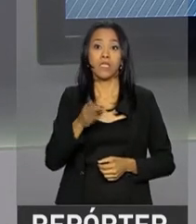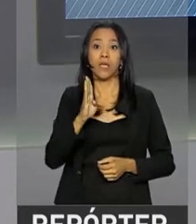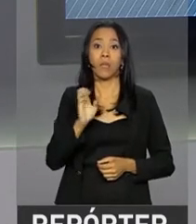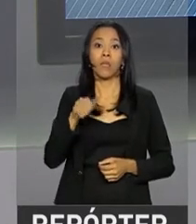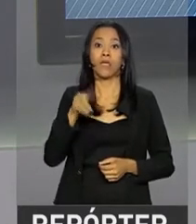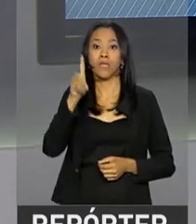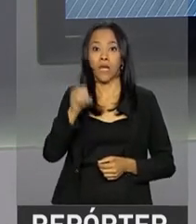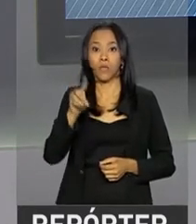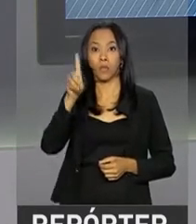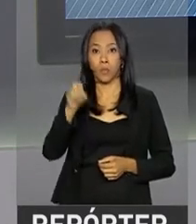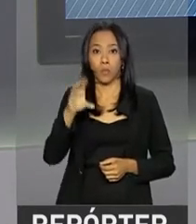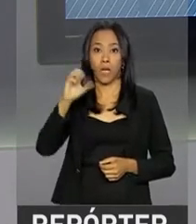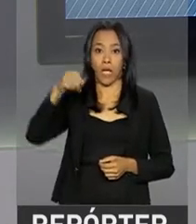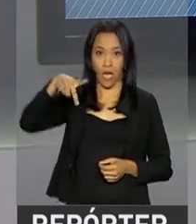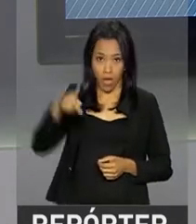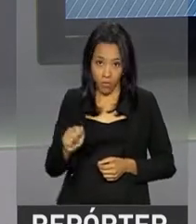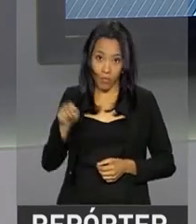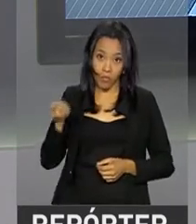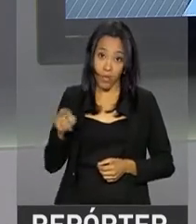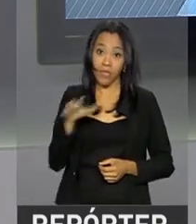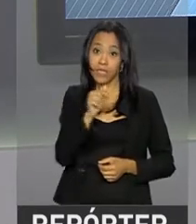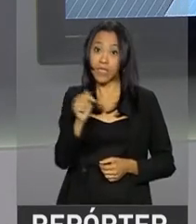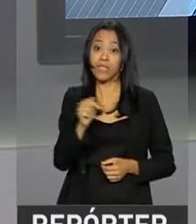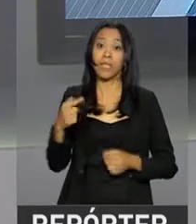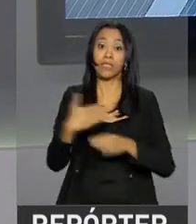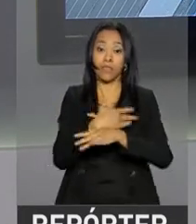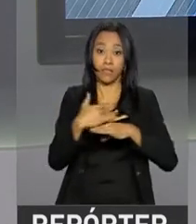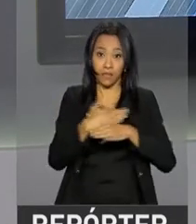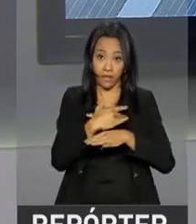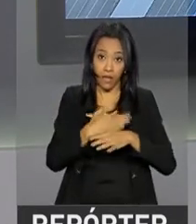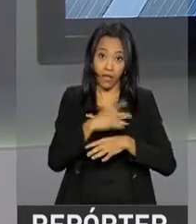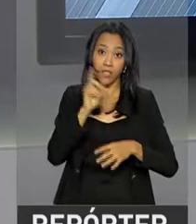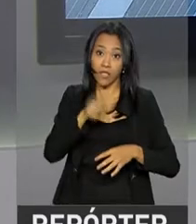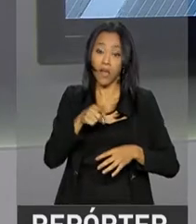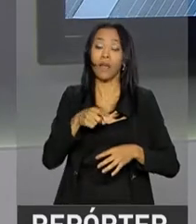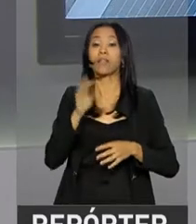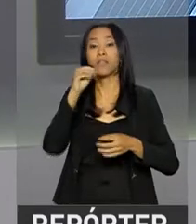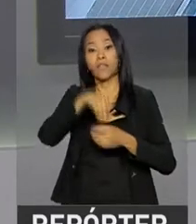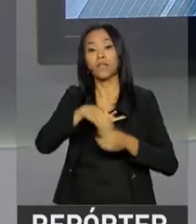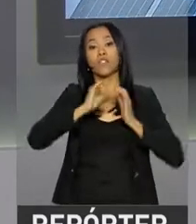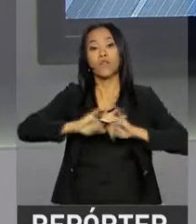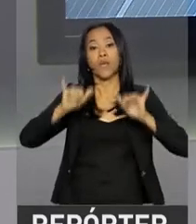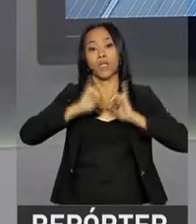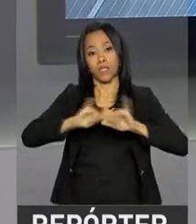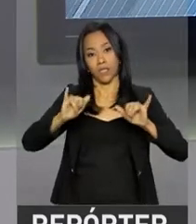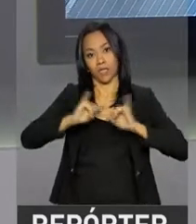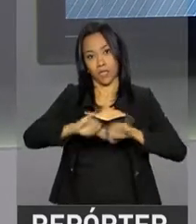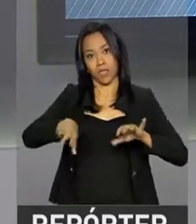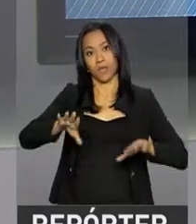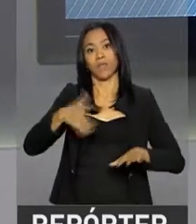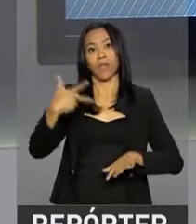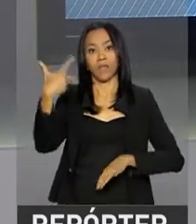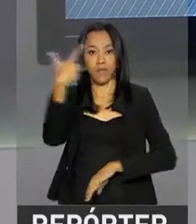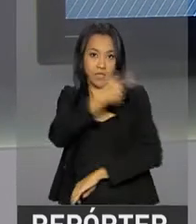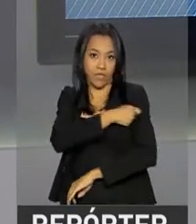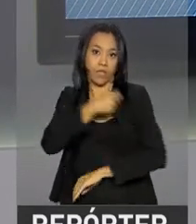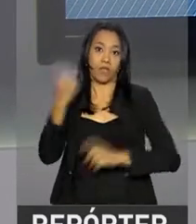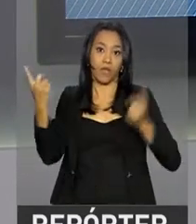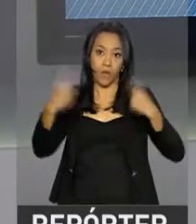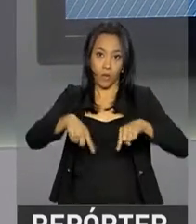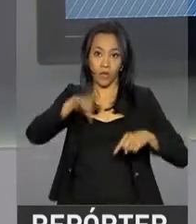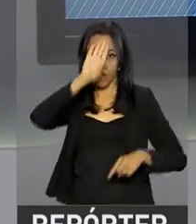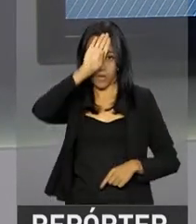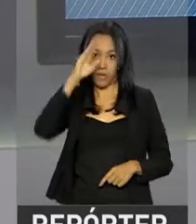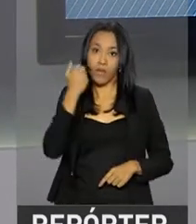de são paulo rio de janeiro e bahia incluídos na campanha da vacina de febre amarela iniciada em janeiro a